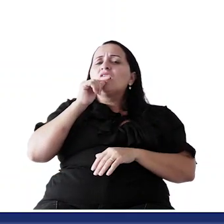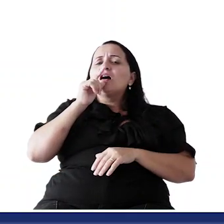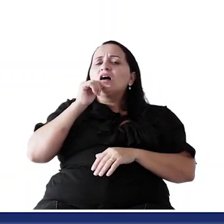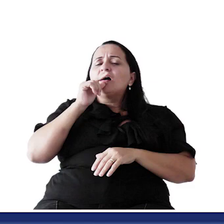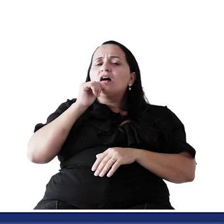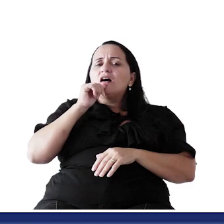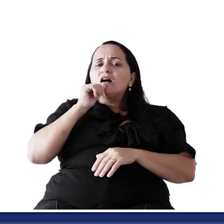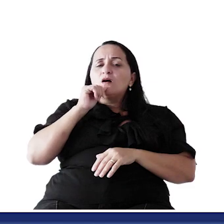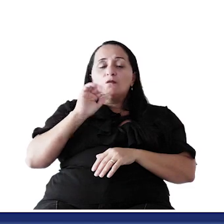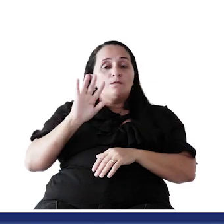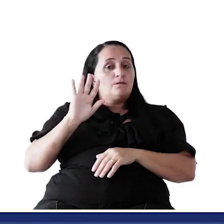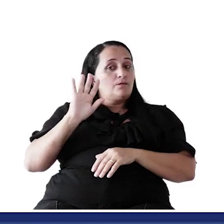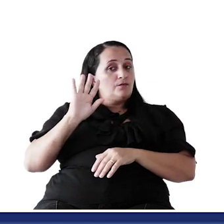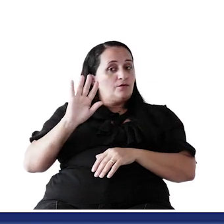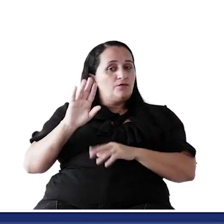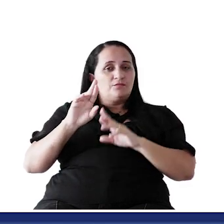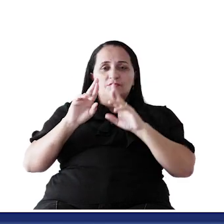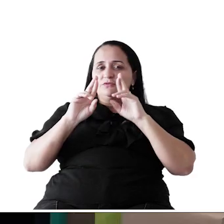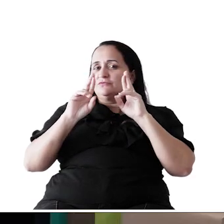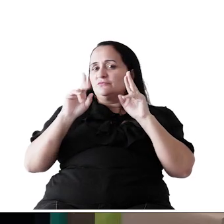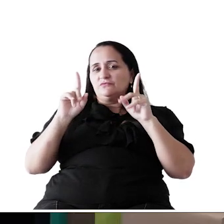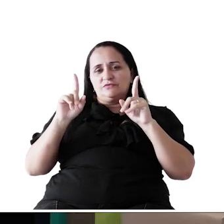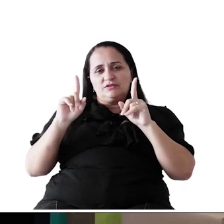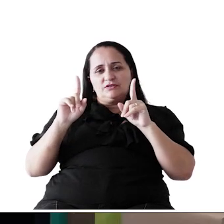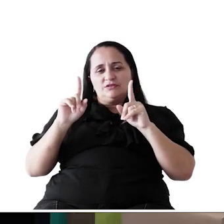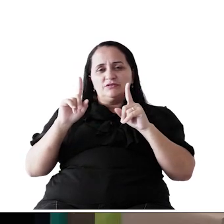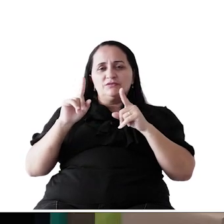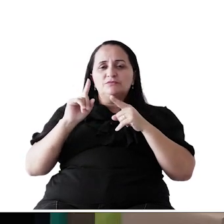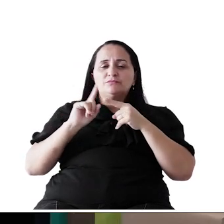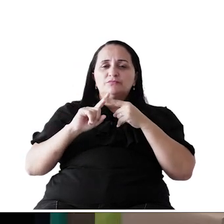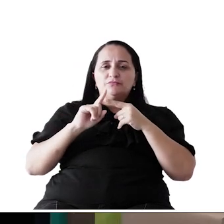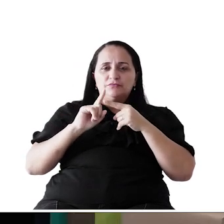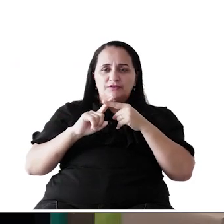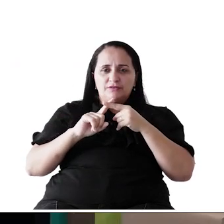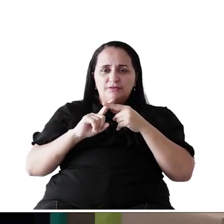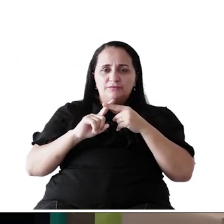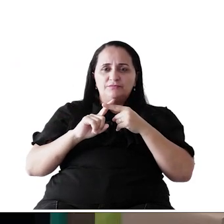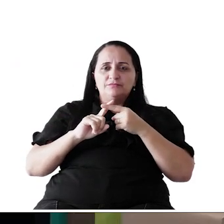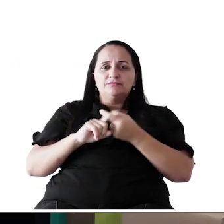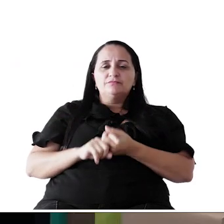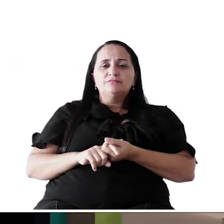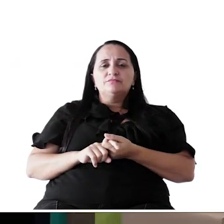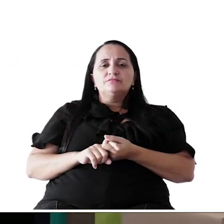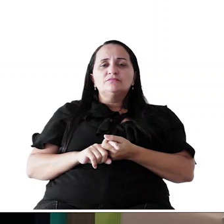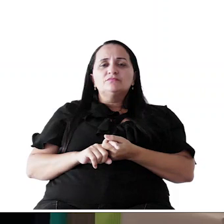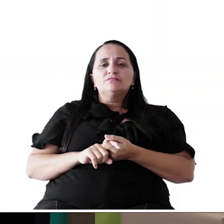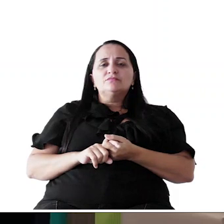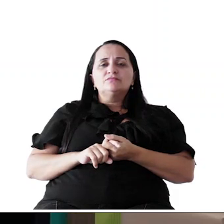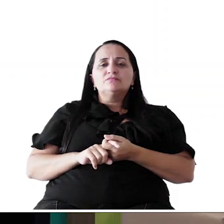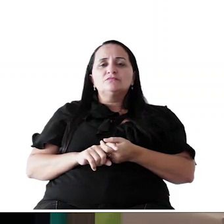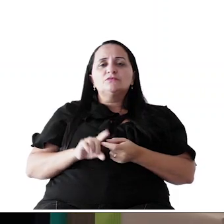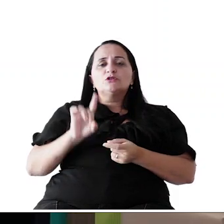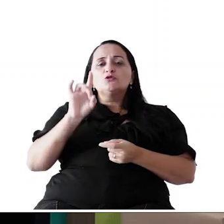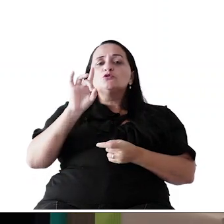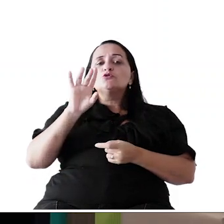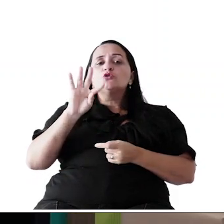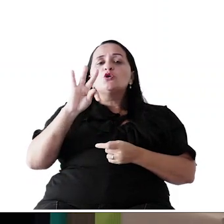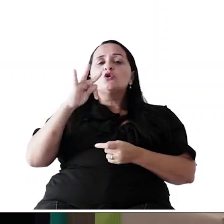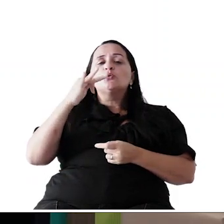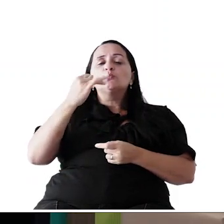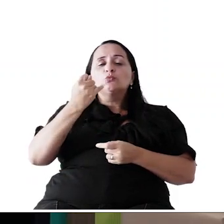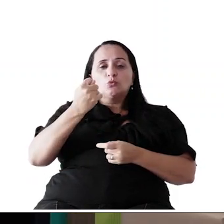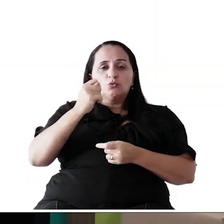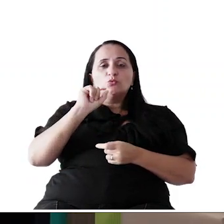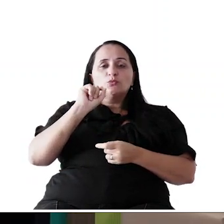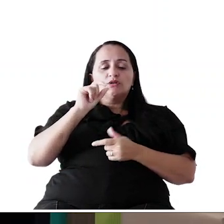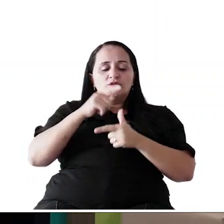A xícara de água morna já é diferente, porque a parte, né, o todo só está dividido em 2